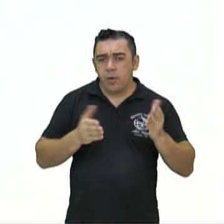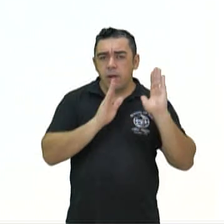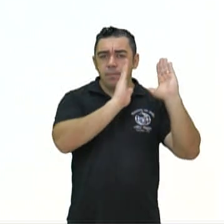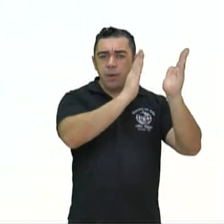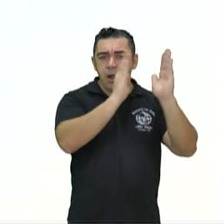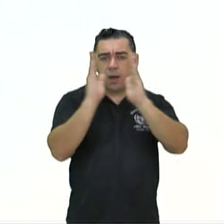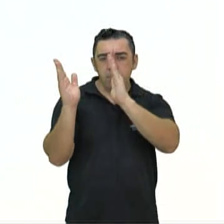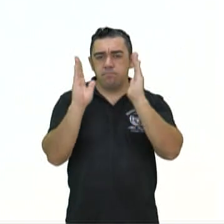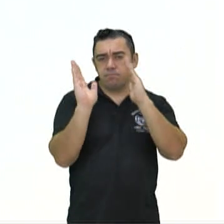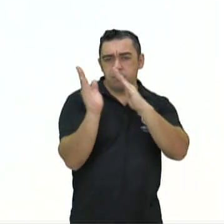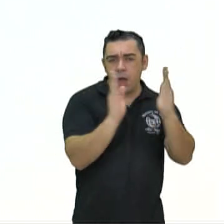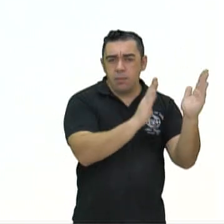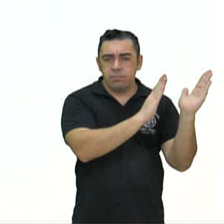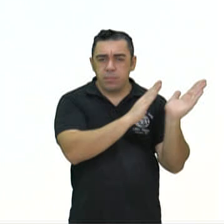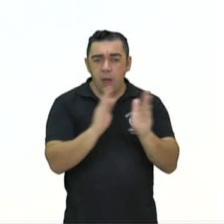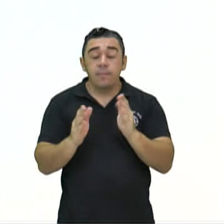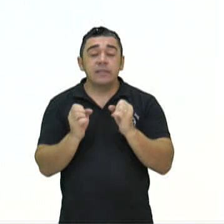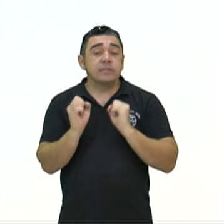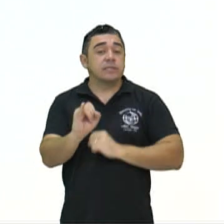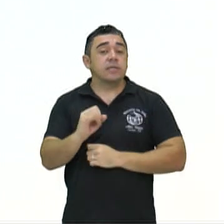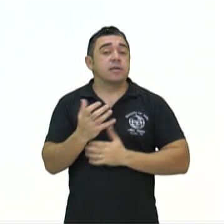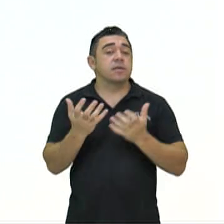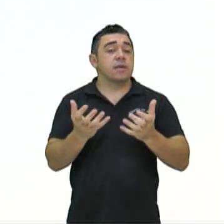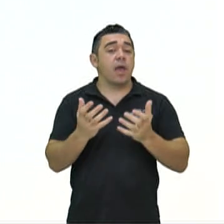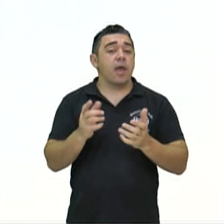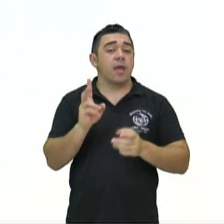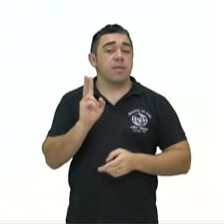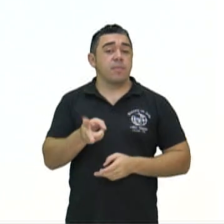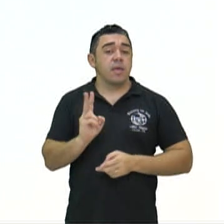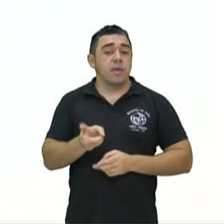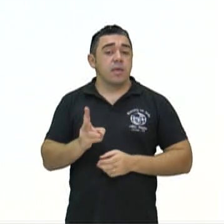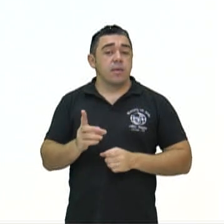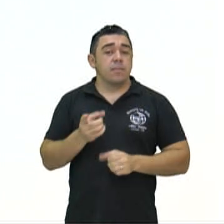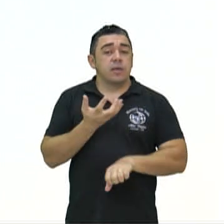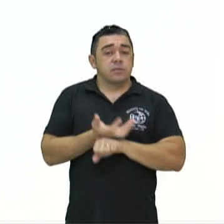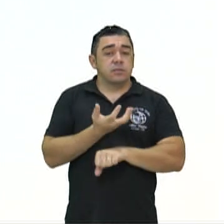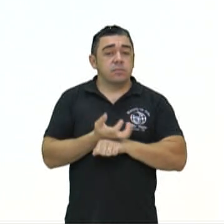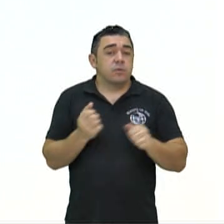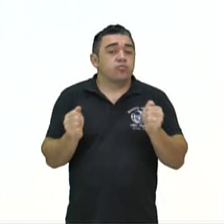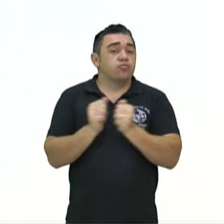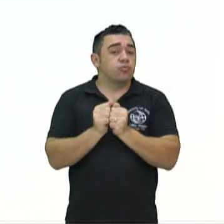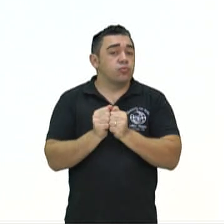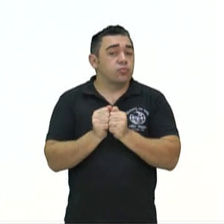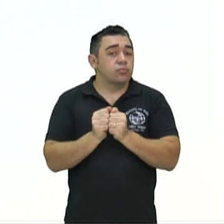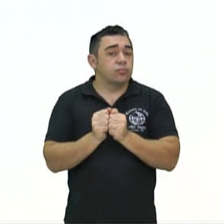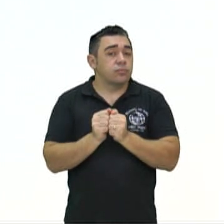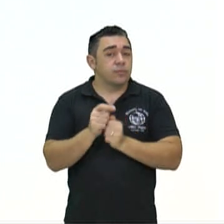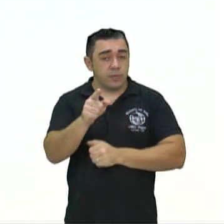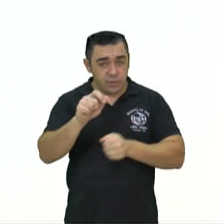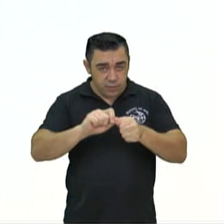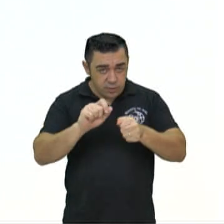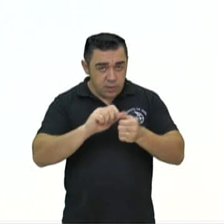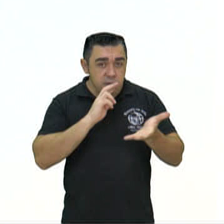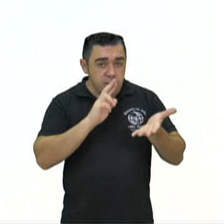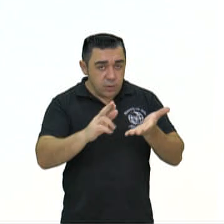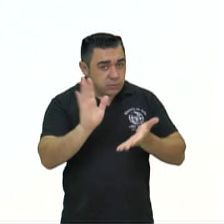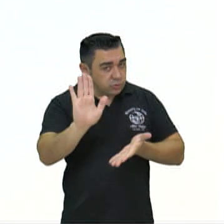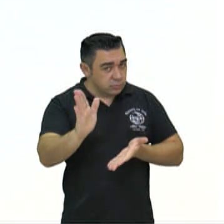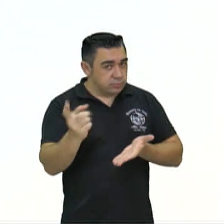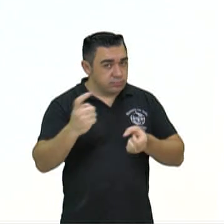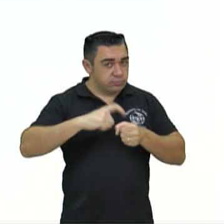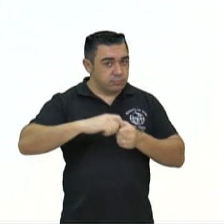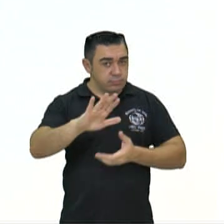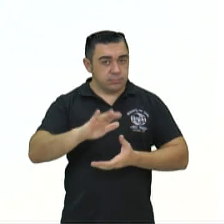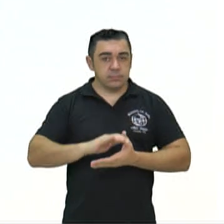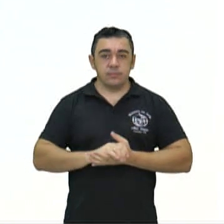se desejarmos que os livros de uma mesma disciplina permaneçam juntos? Resolvam lá que a gente já volta.